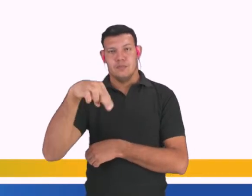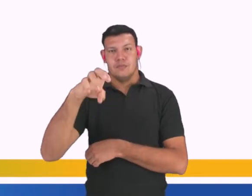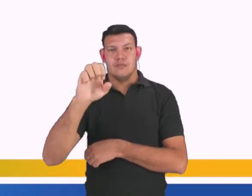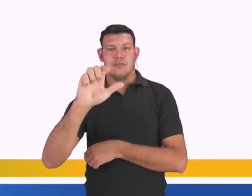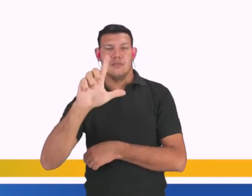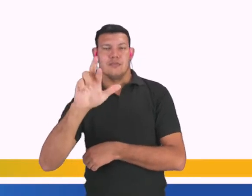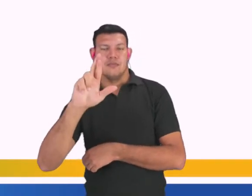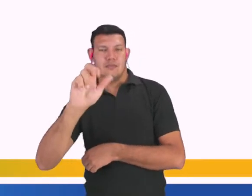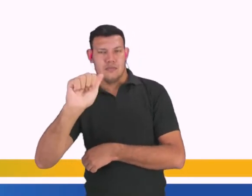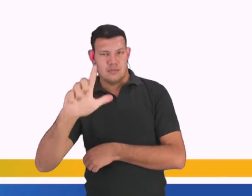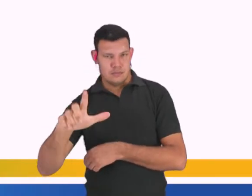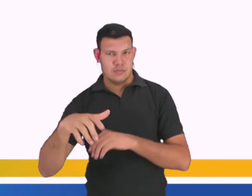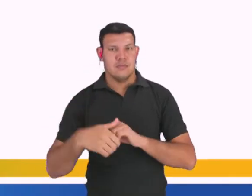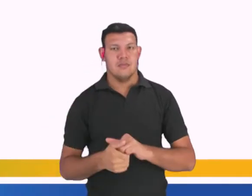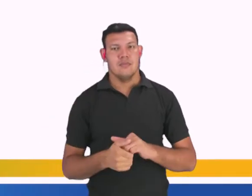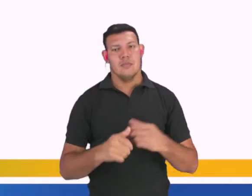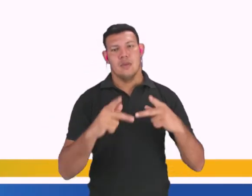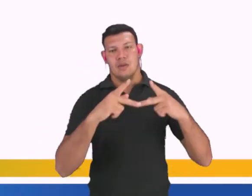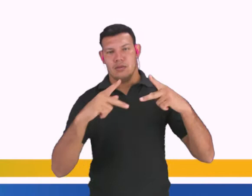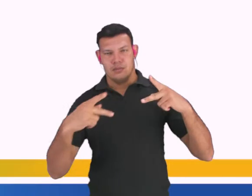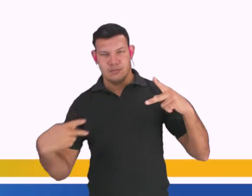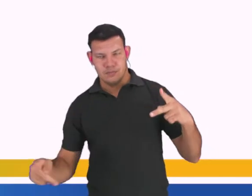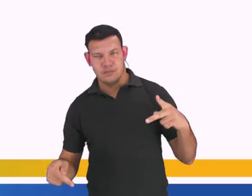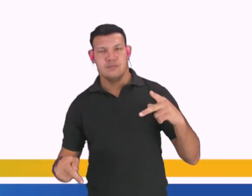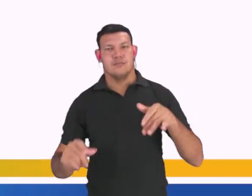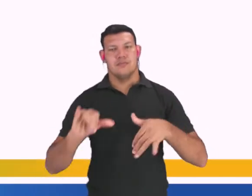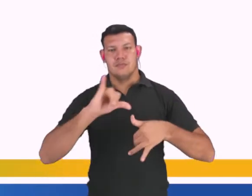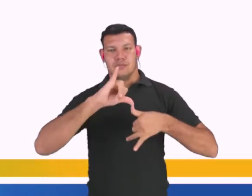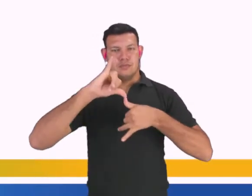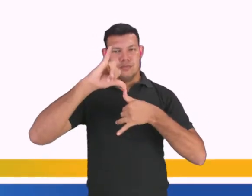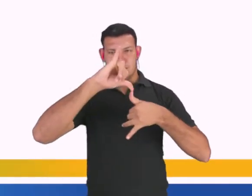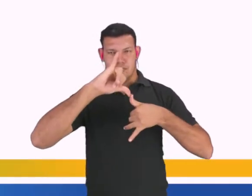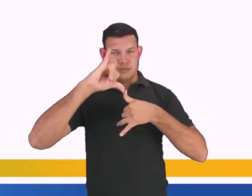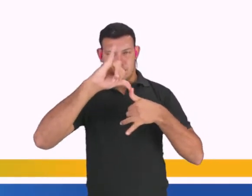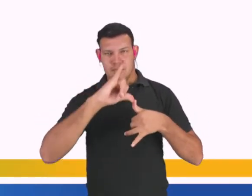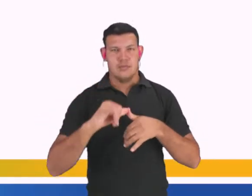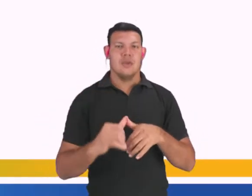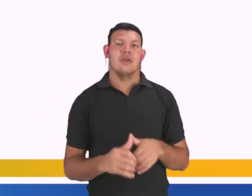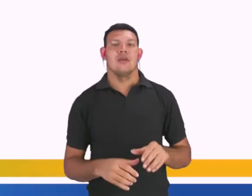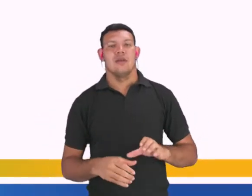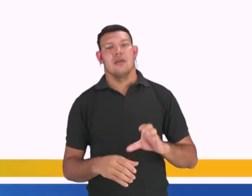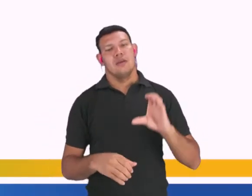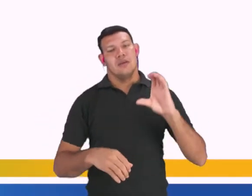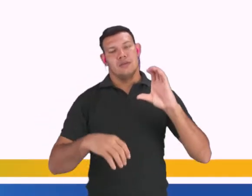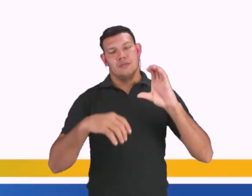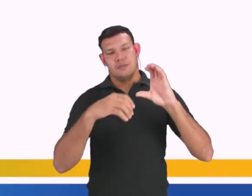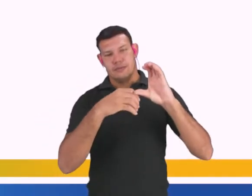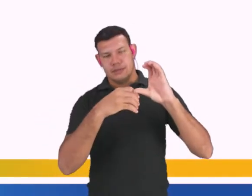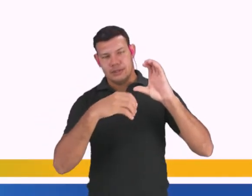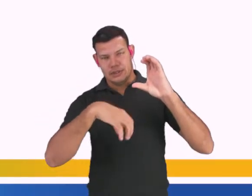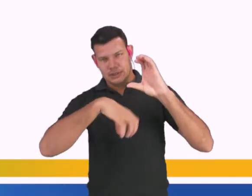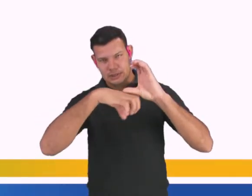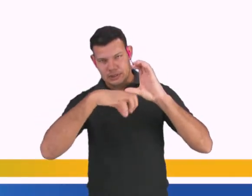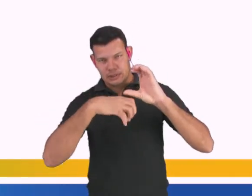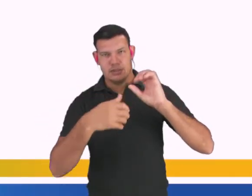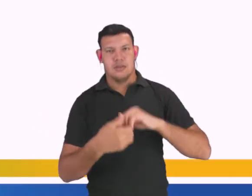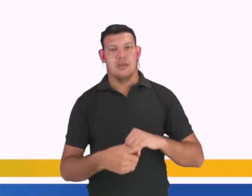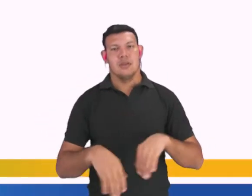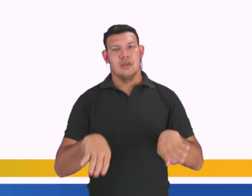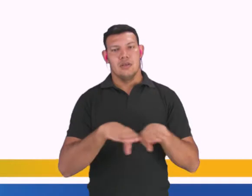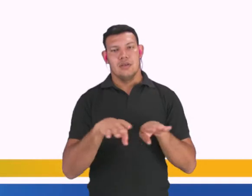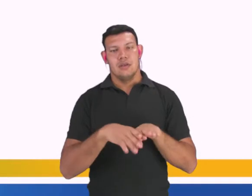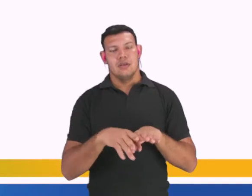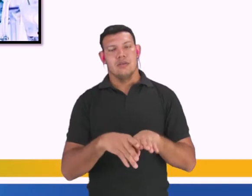os estudos das proteínas, dos lipídios, dos carboidratos, ácidos nucleicos e vitaminas.